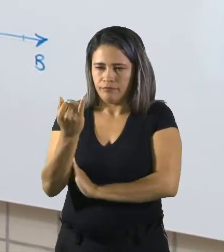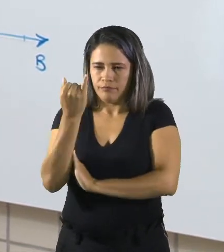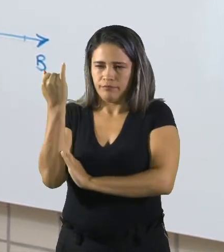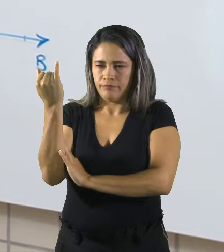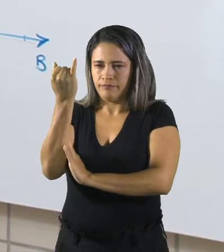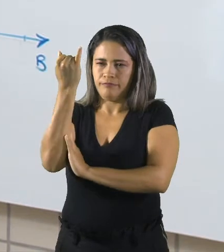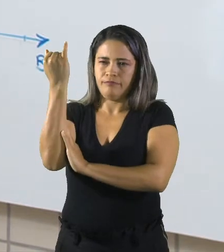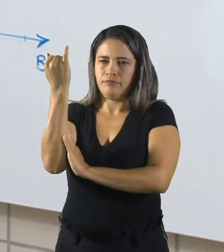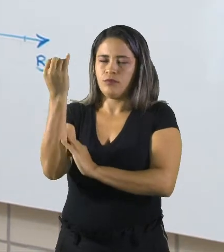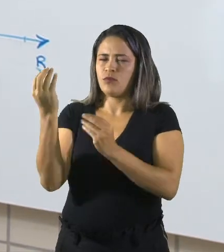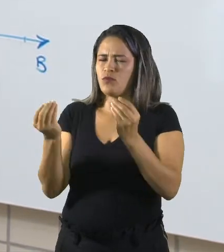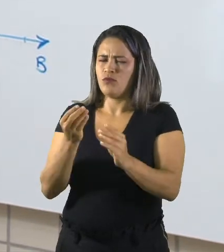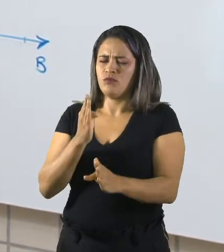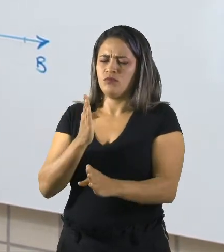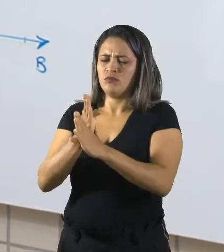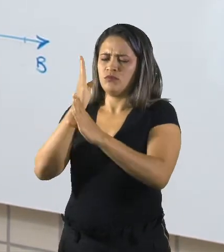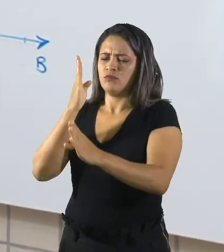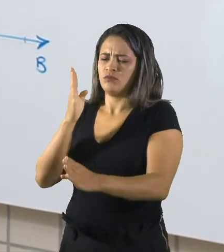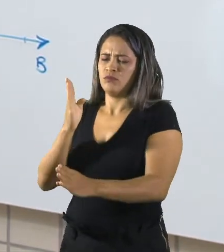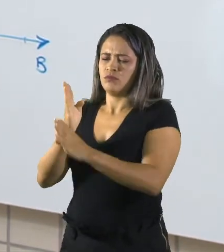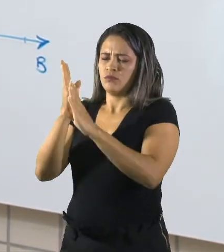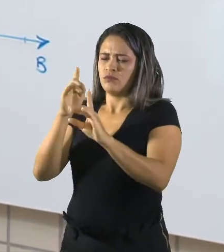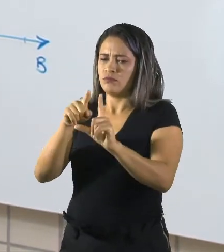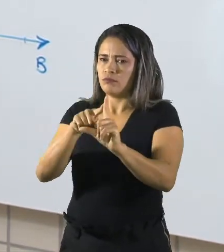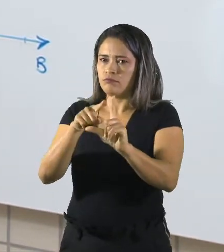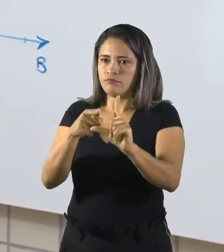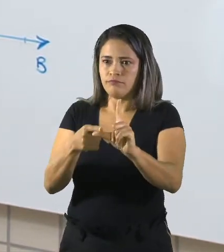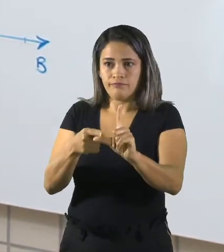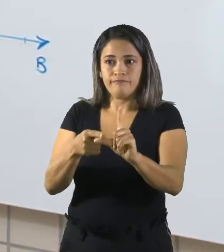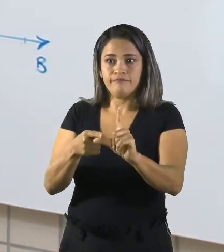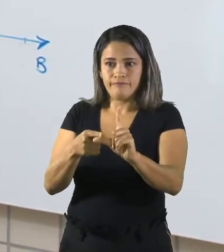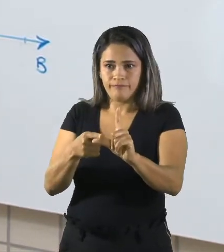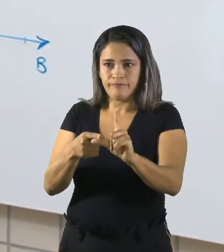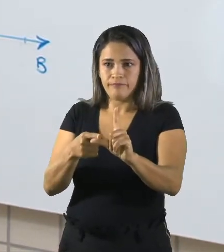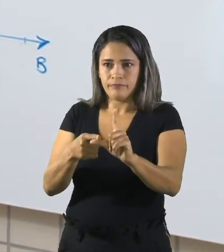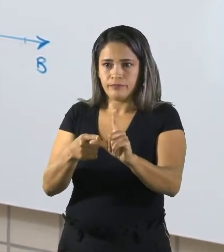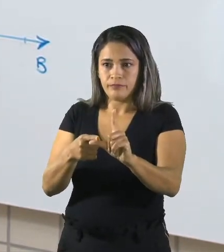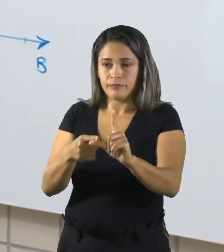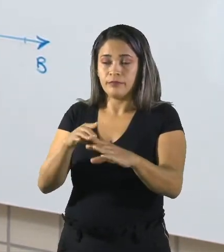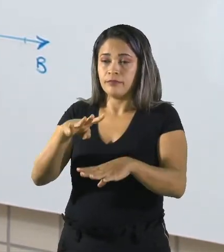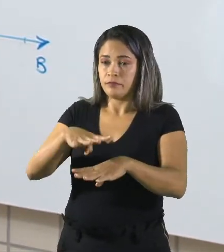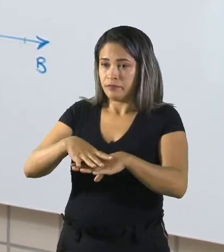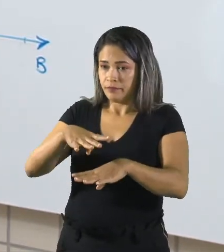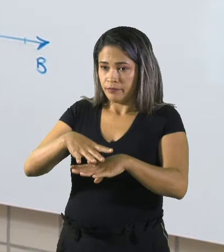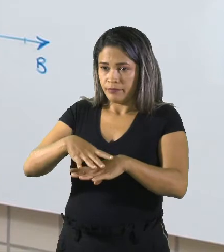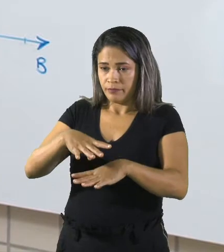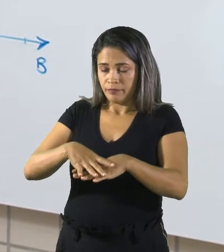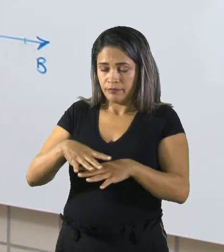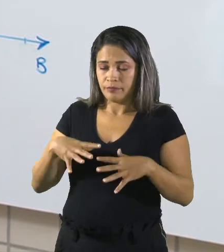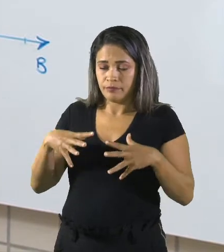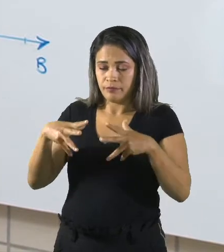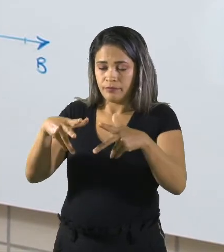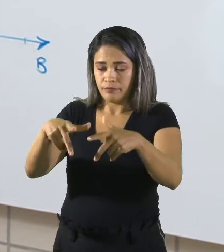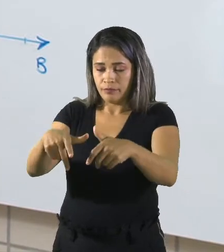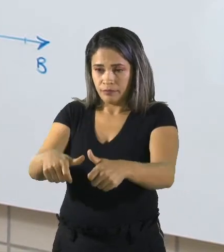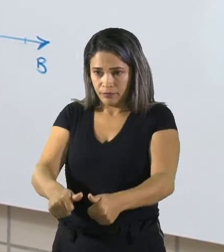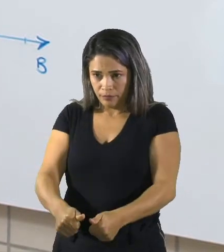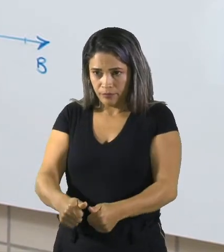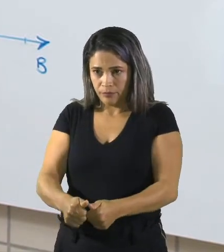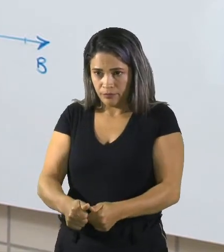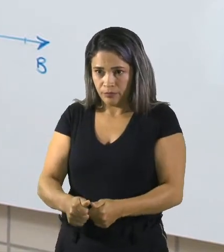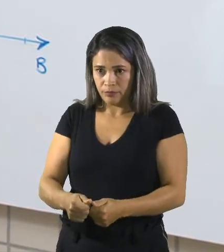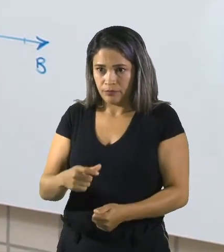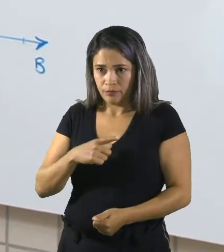eu identifico um ângulo? Porque na matemática, todos os nossos elementos têm uma